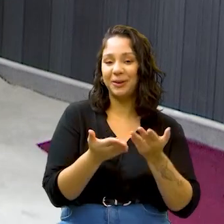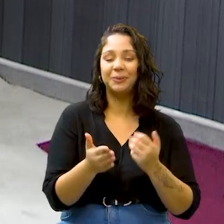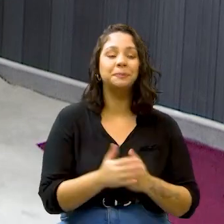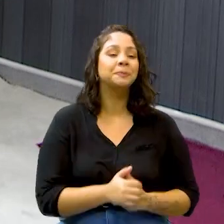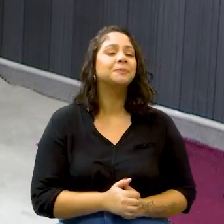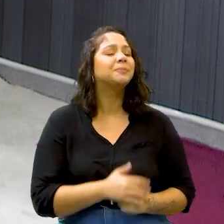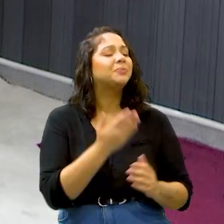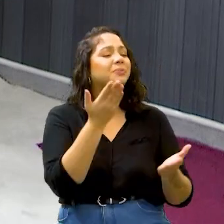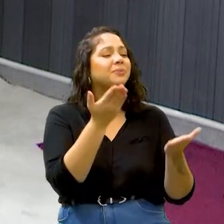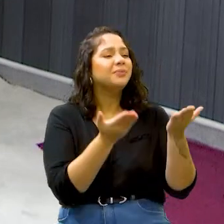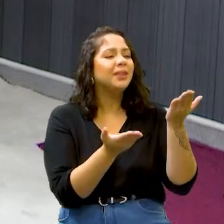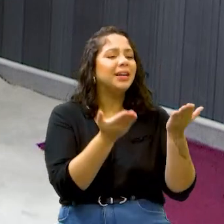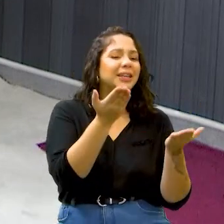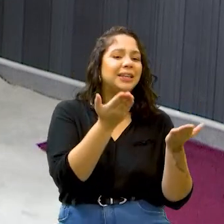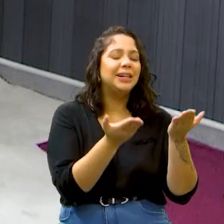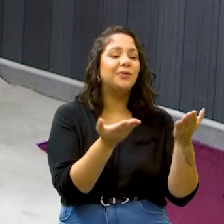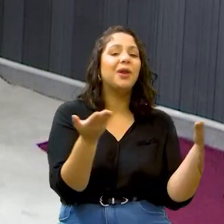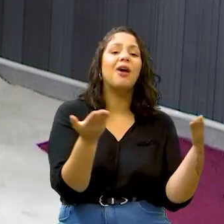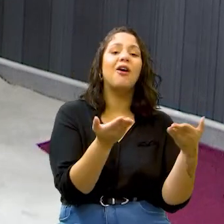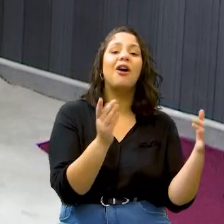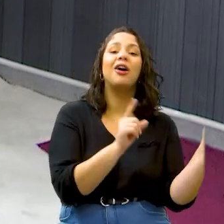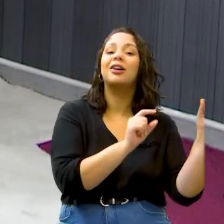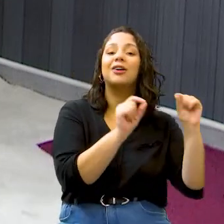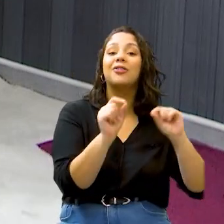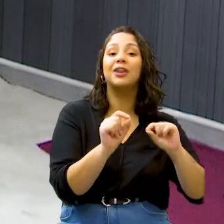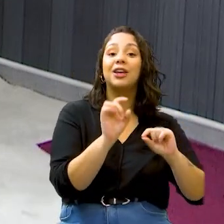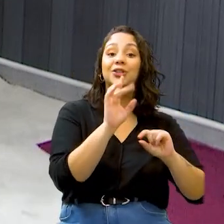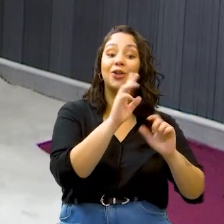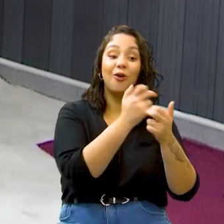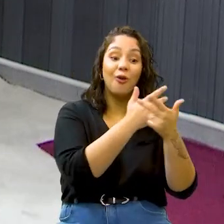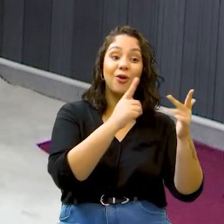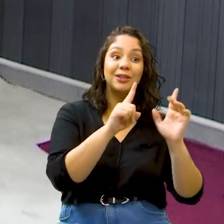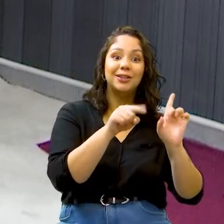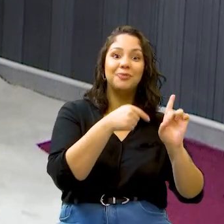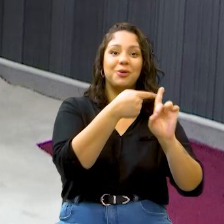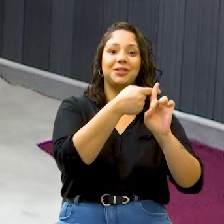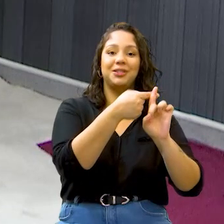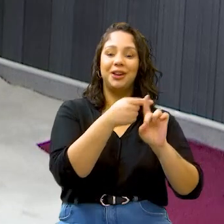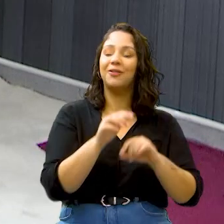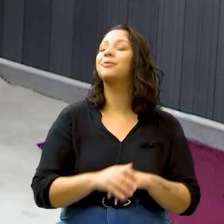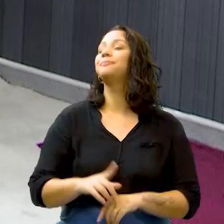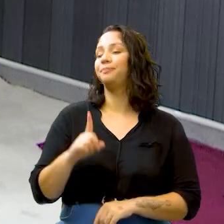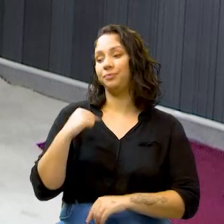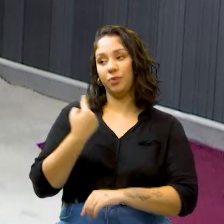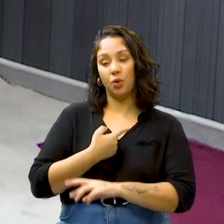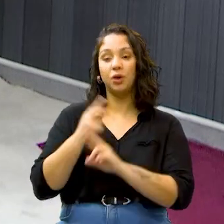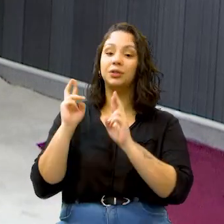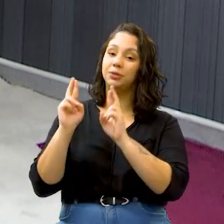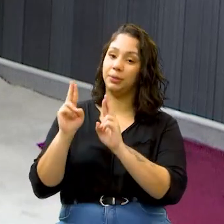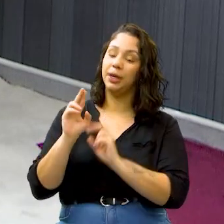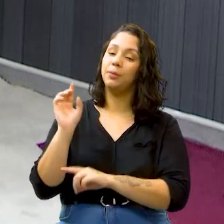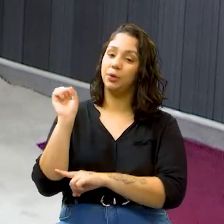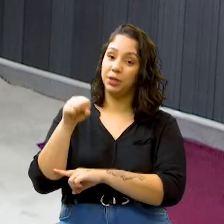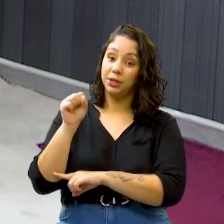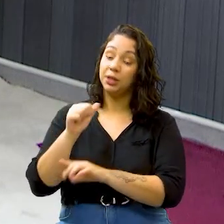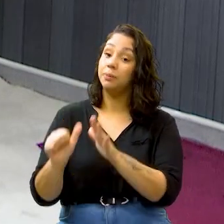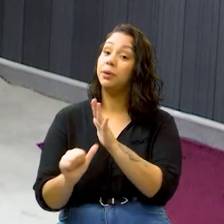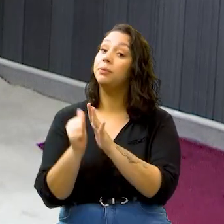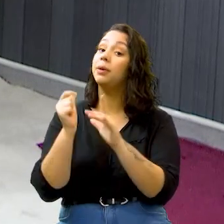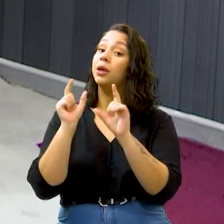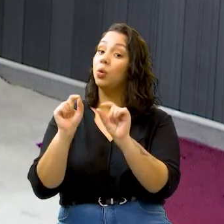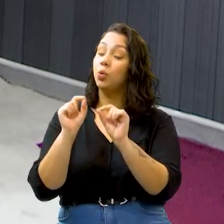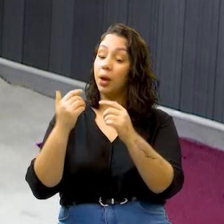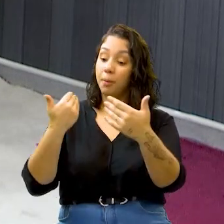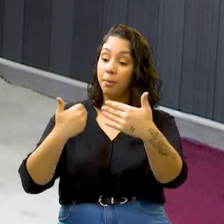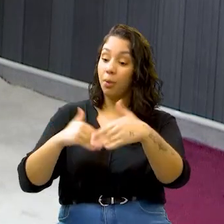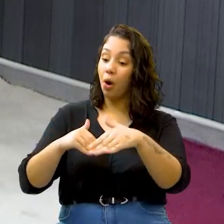esse equilíbrio né Professor José Alves vai trazer só pontos positivos né a nossa expectativa é essa é